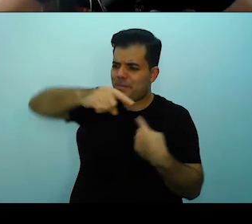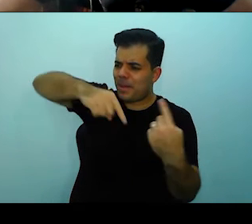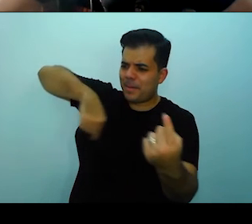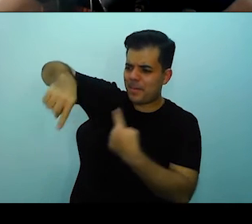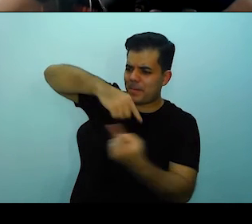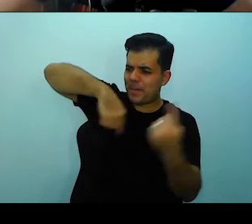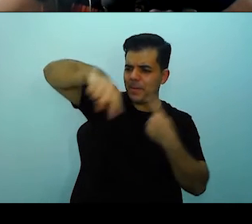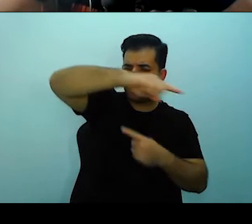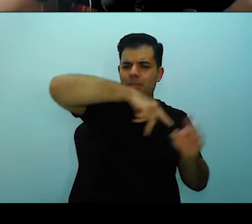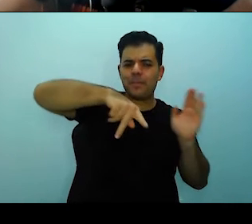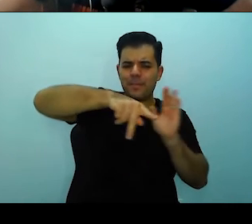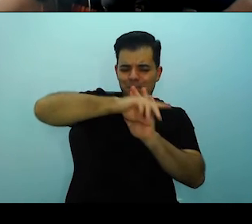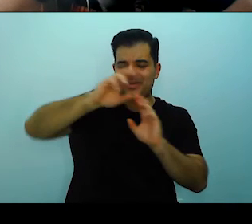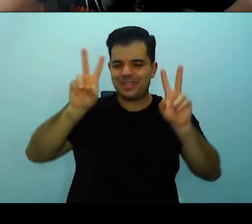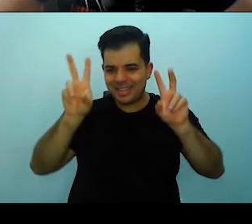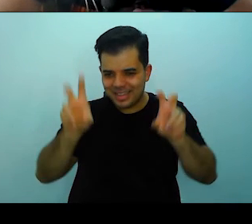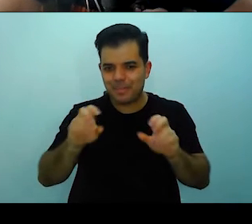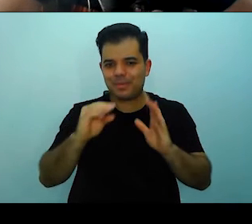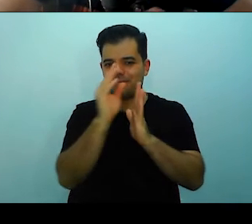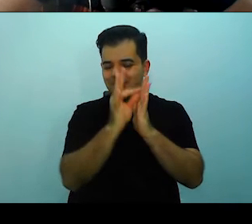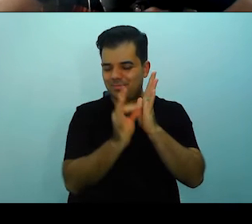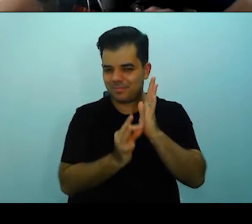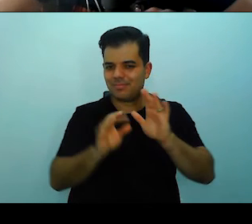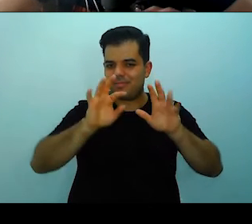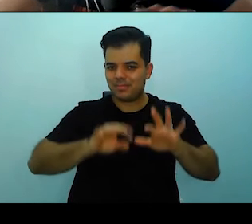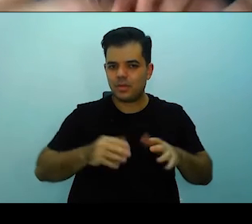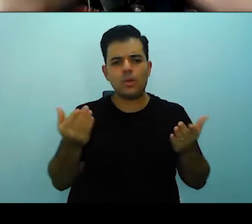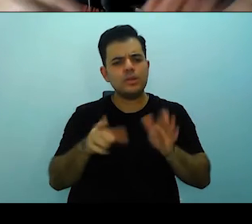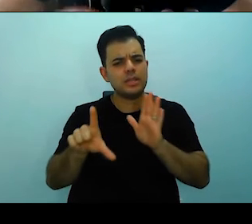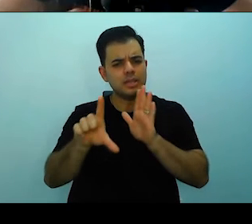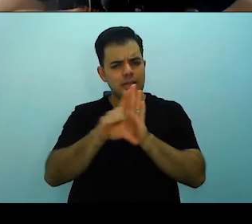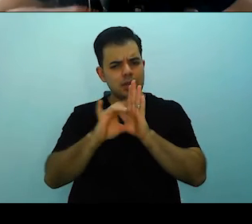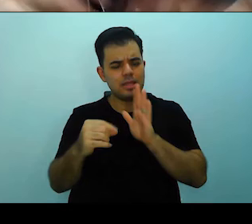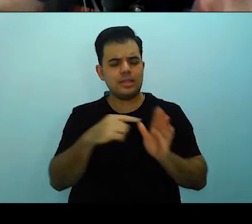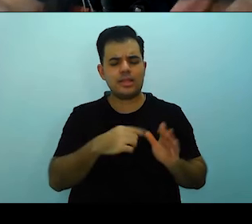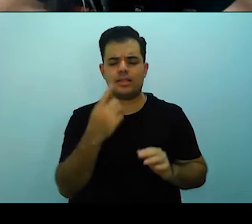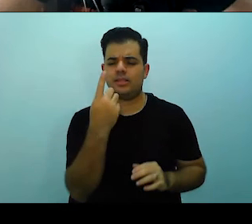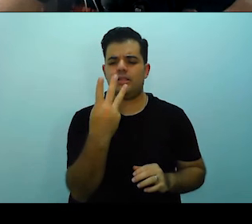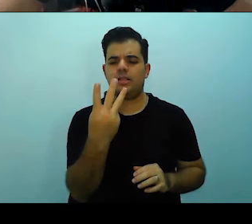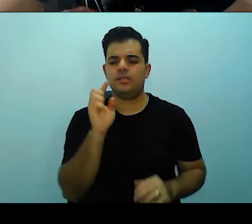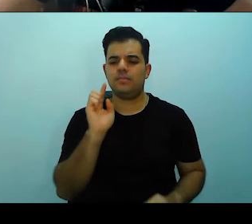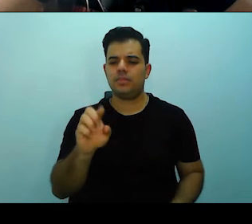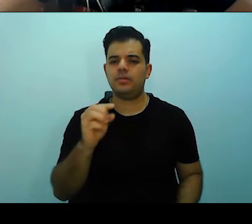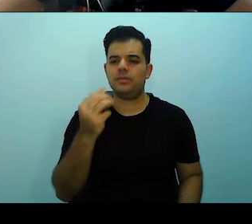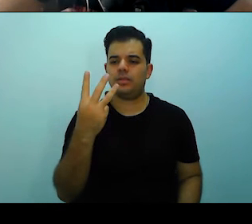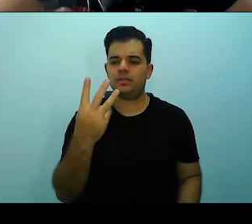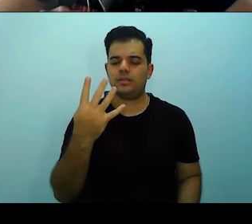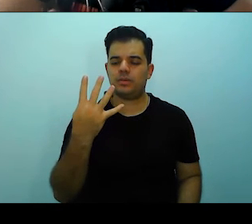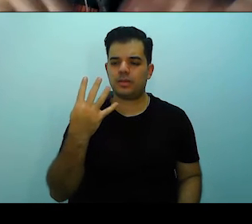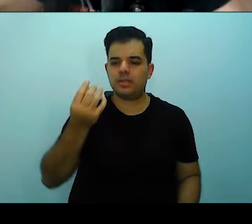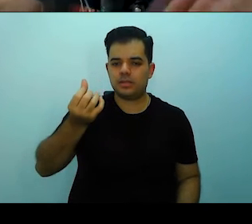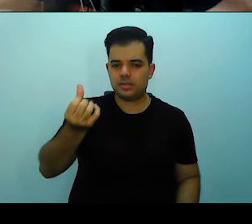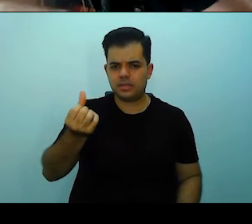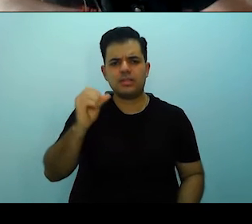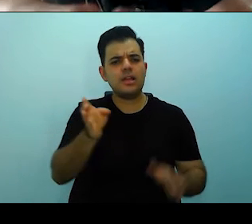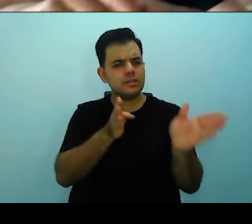a programação. Então, hoje a gente tem a Lei 3.146, né, que preconiza a acessibilidade digital,